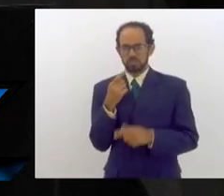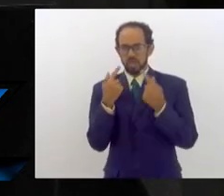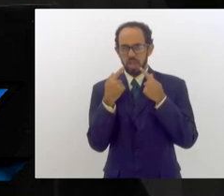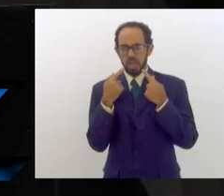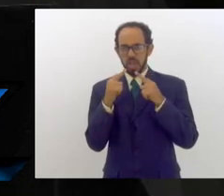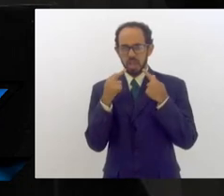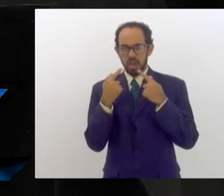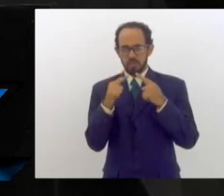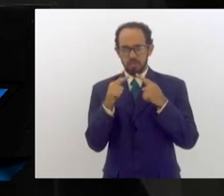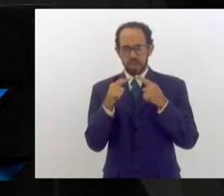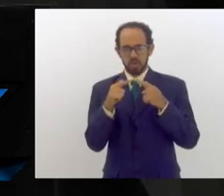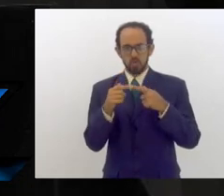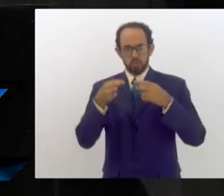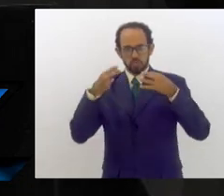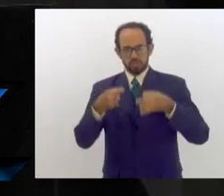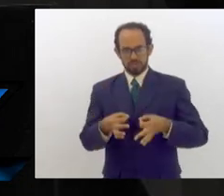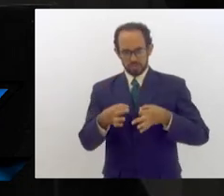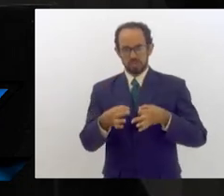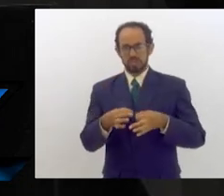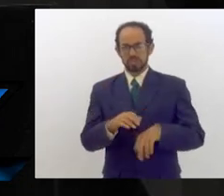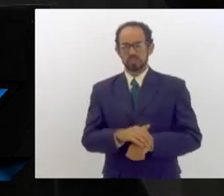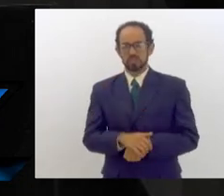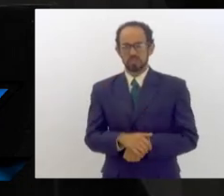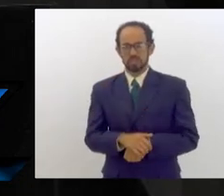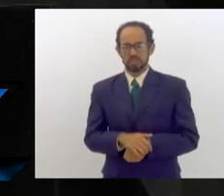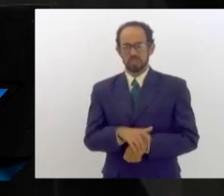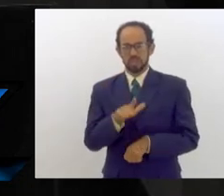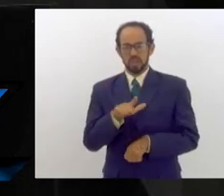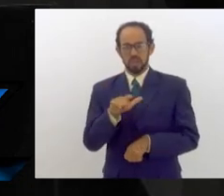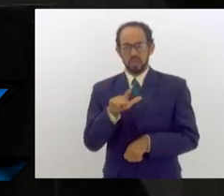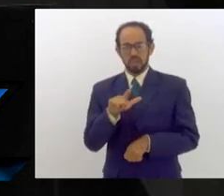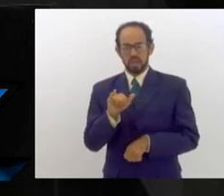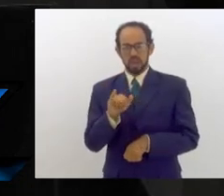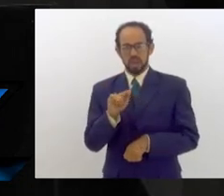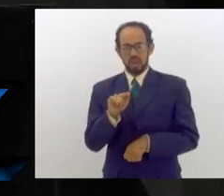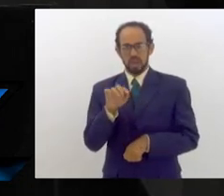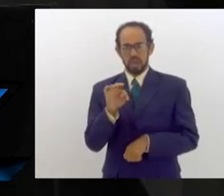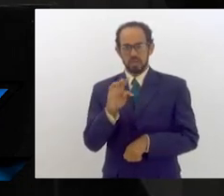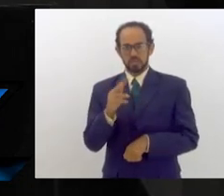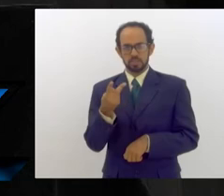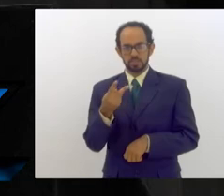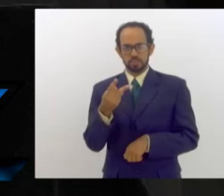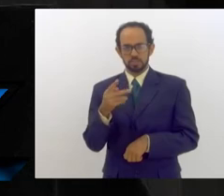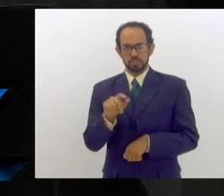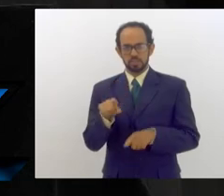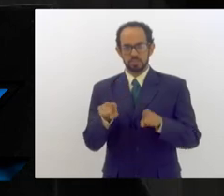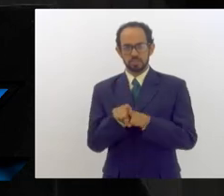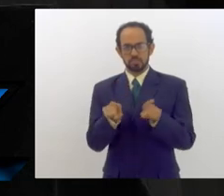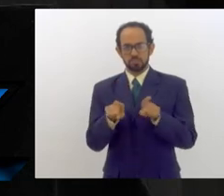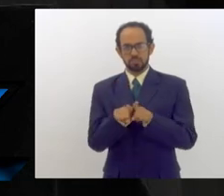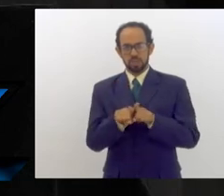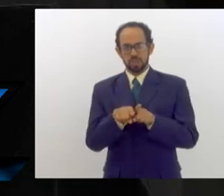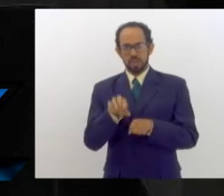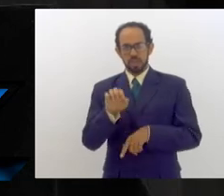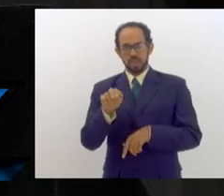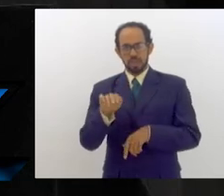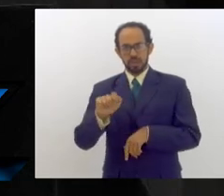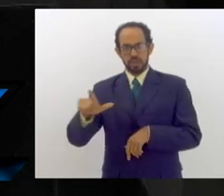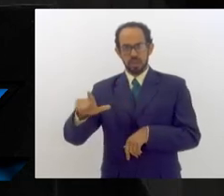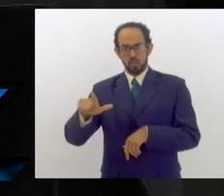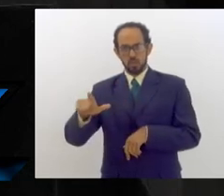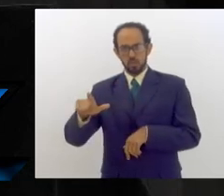com toda a justiça da Light e da enel que também